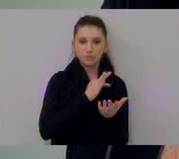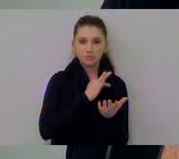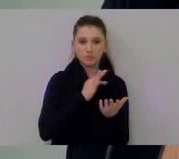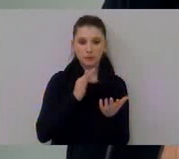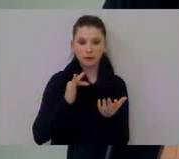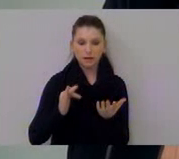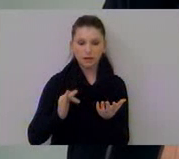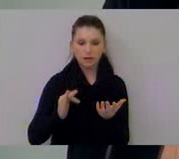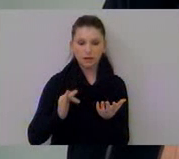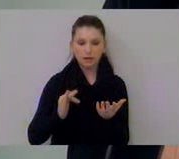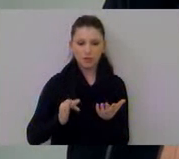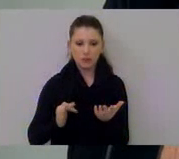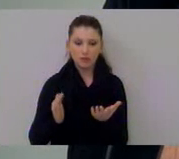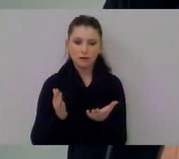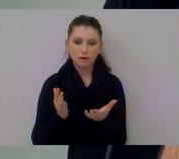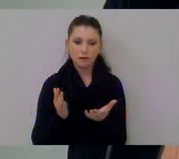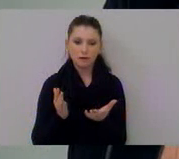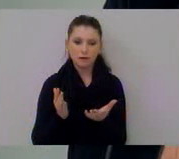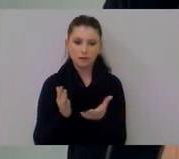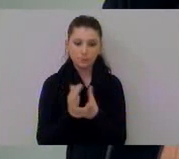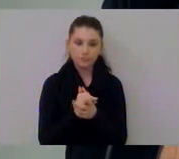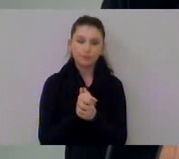precisamos, porque hoje